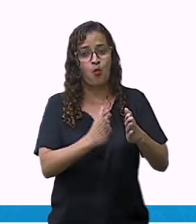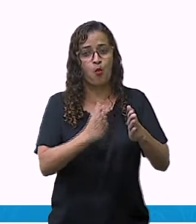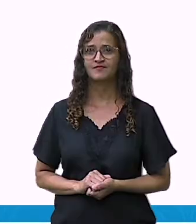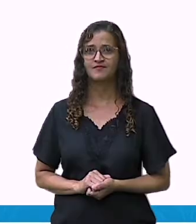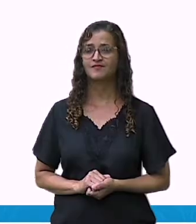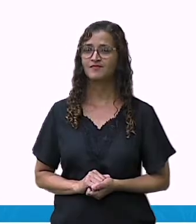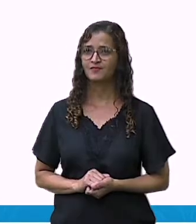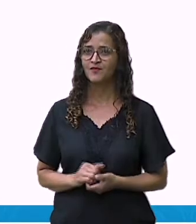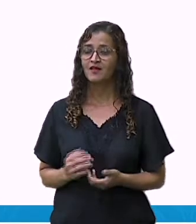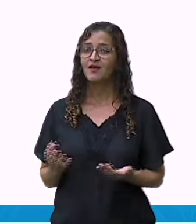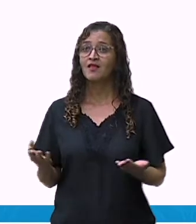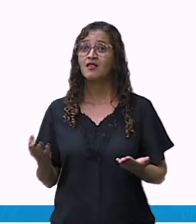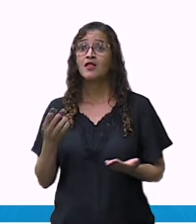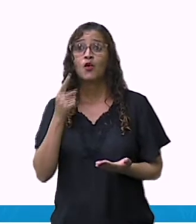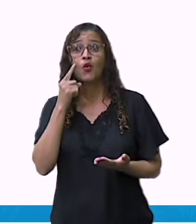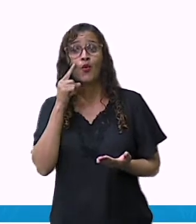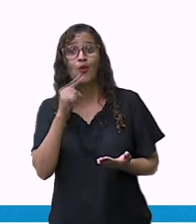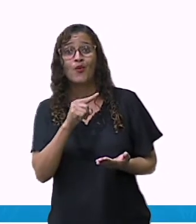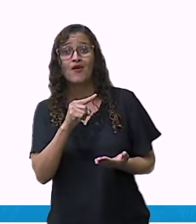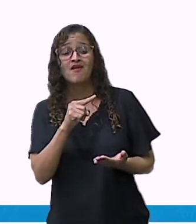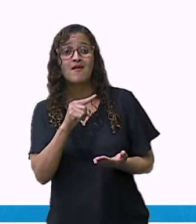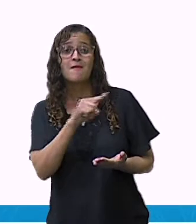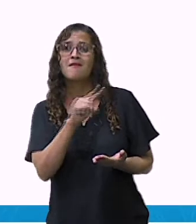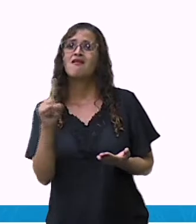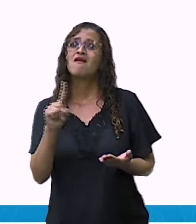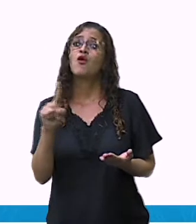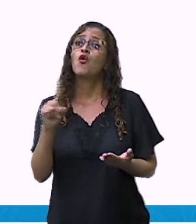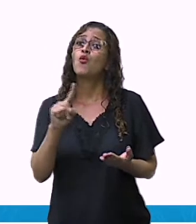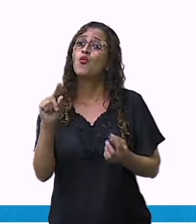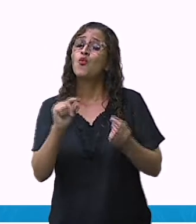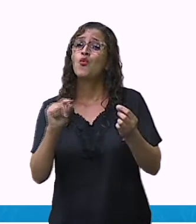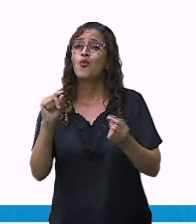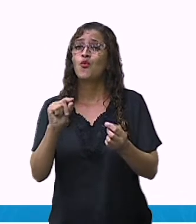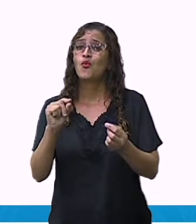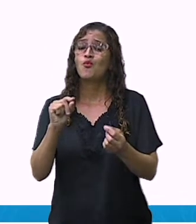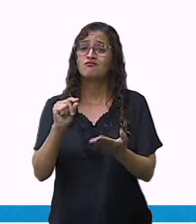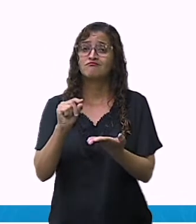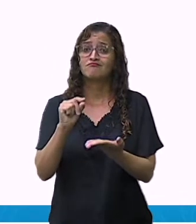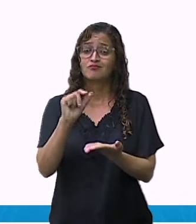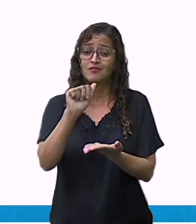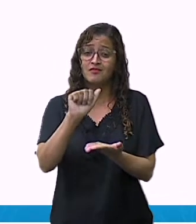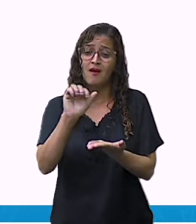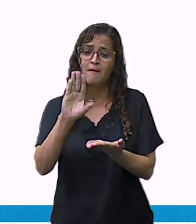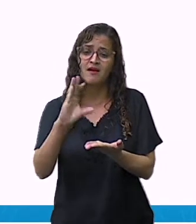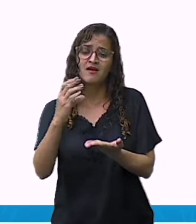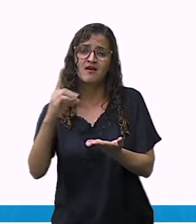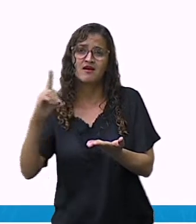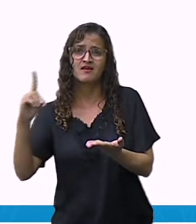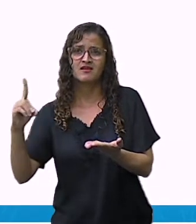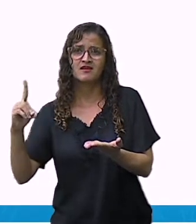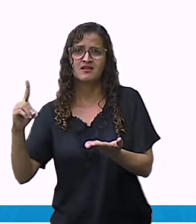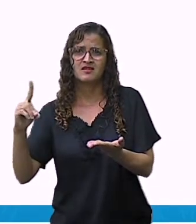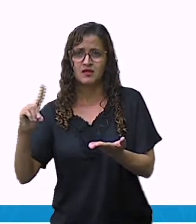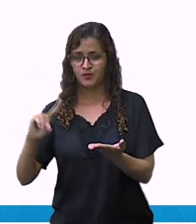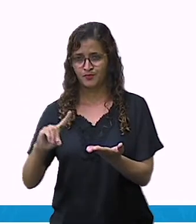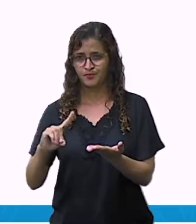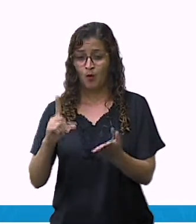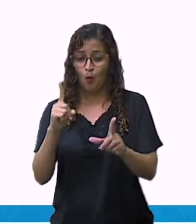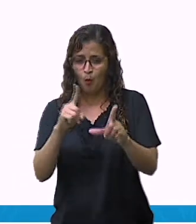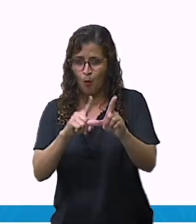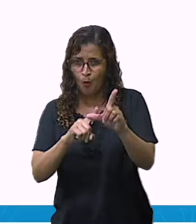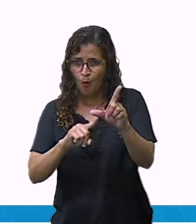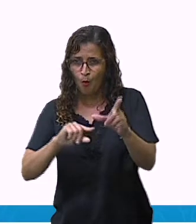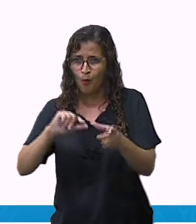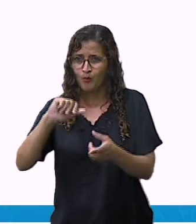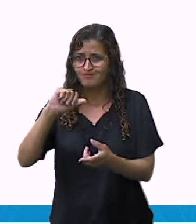alfabética. Não adianta você saber que o alfabeto, ele é composto por 26